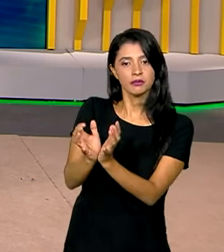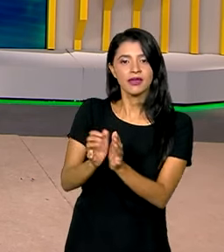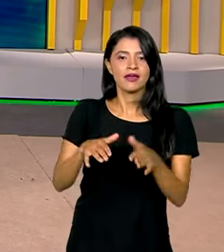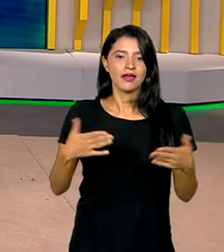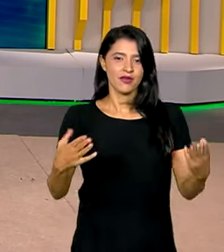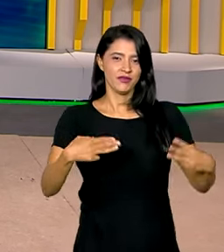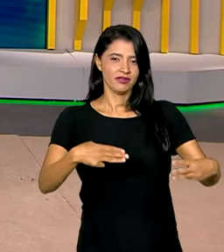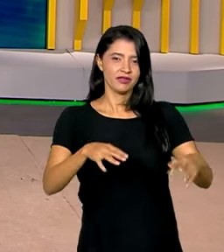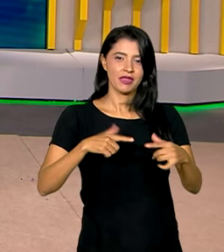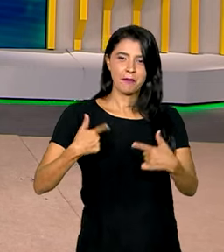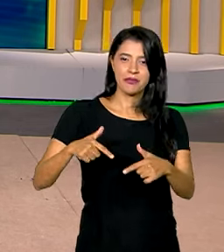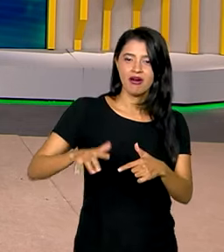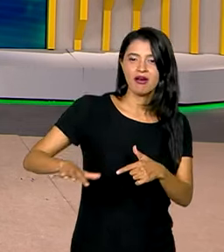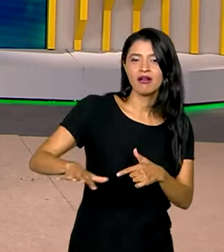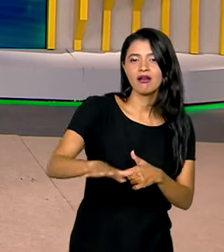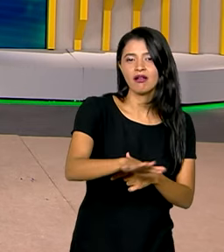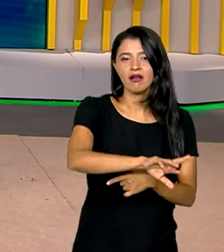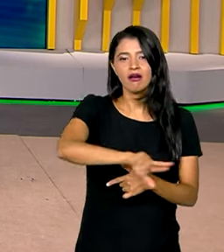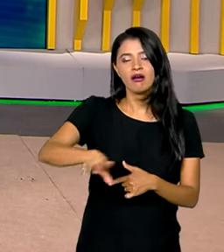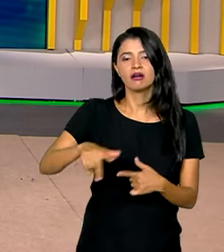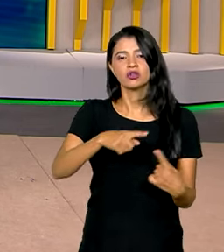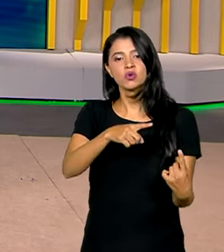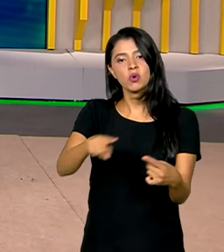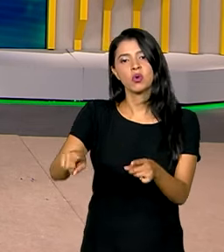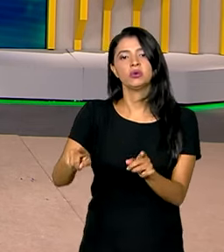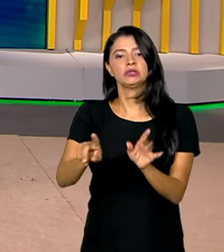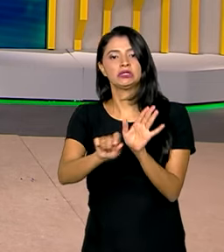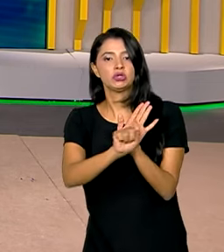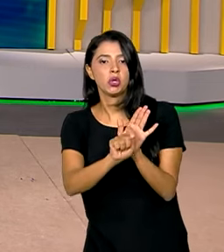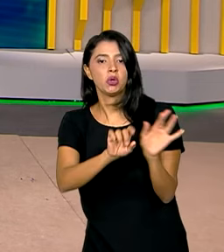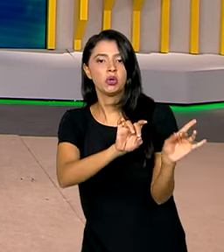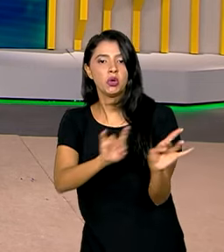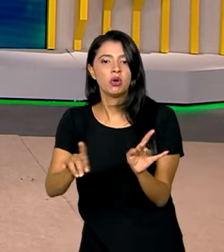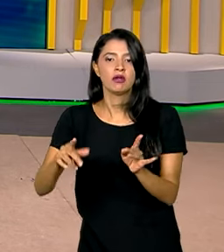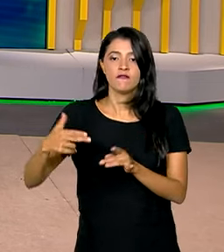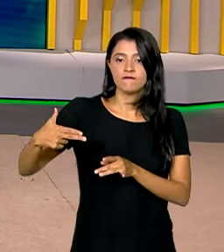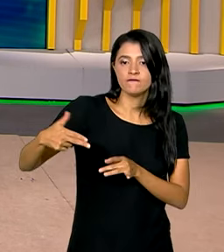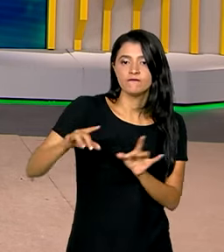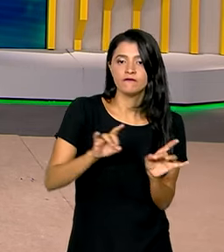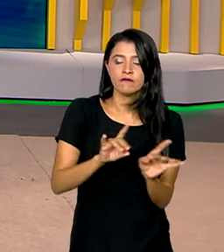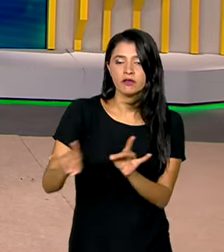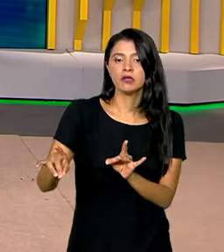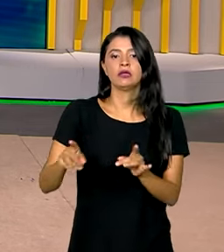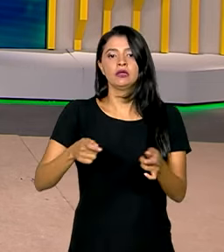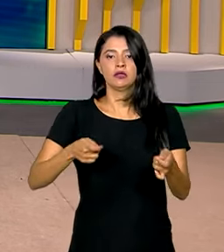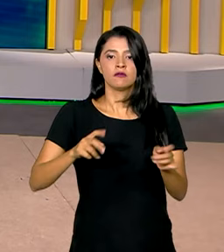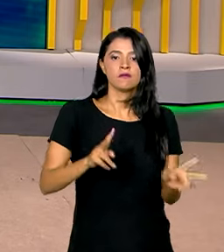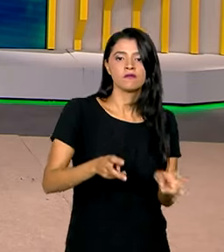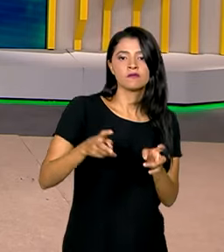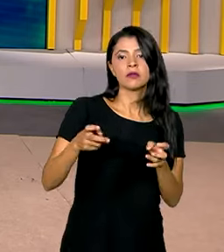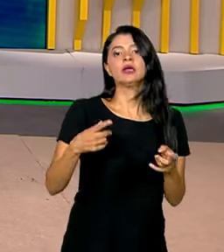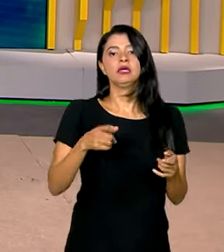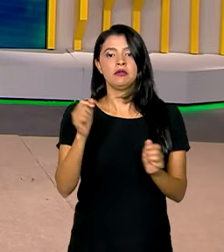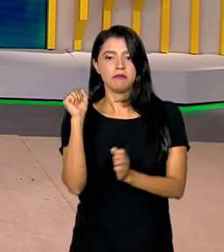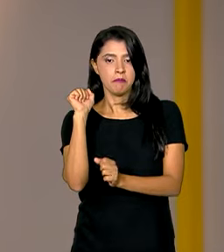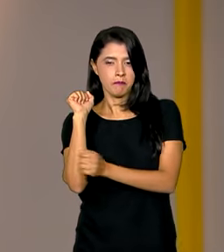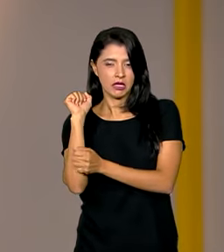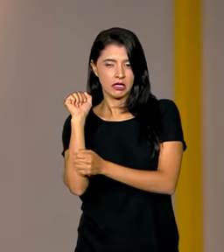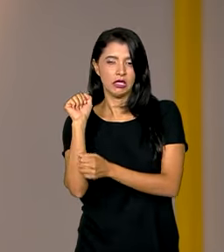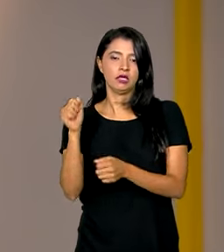Ministério atua em várias frentes, como o combate ao tráfico de drogas e armas, ao garimpo ilegal e ao contrabando de